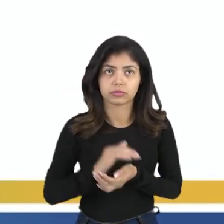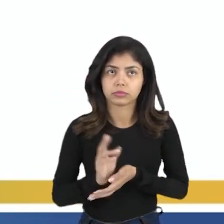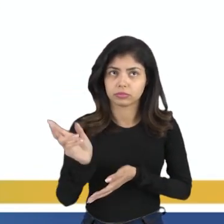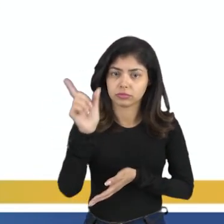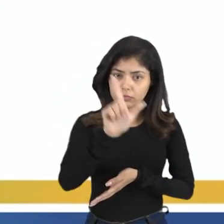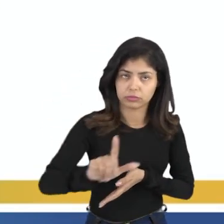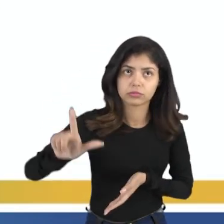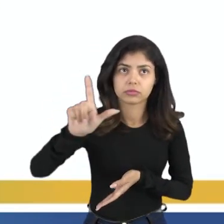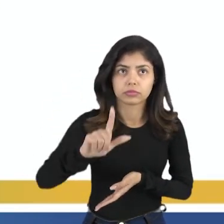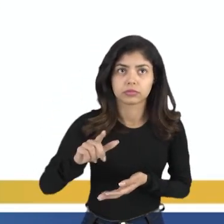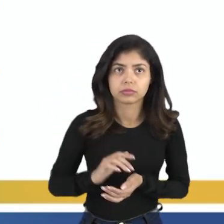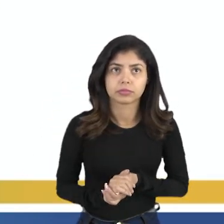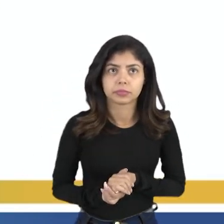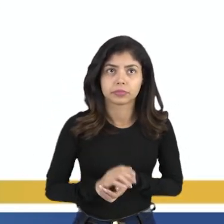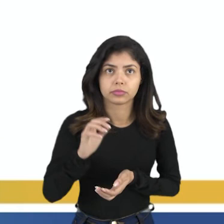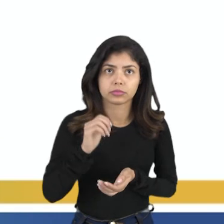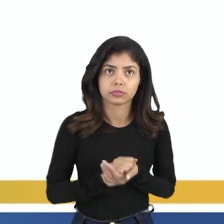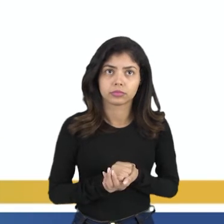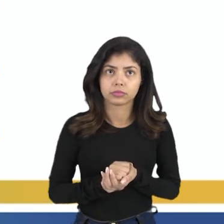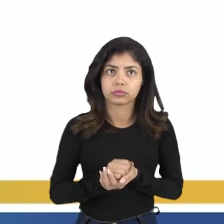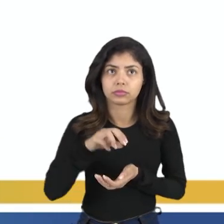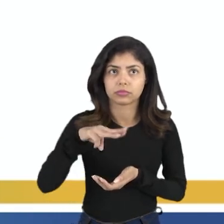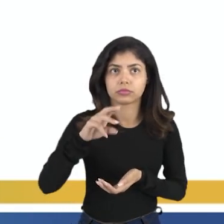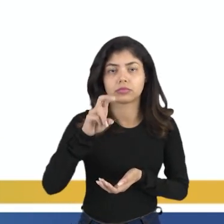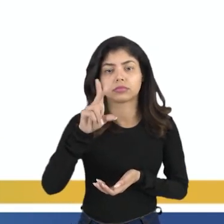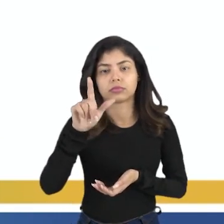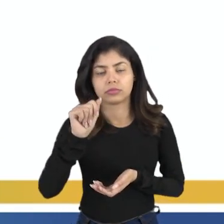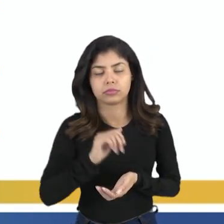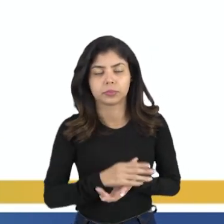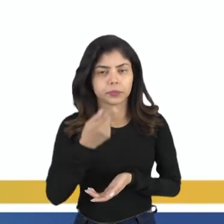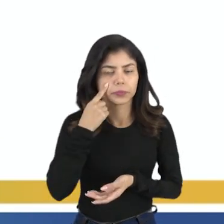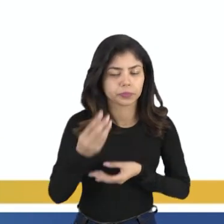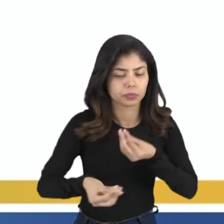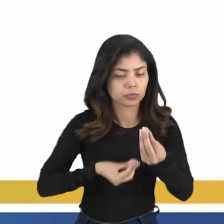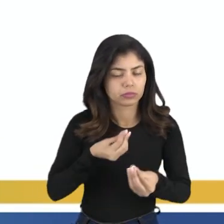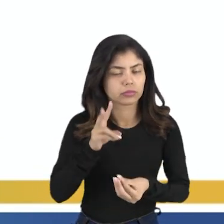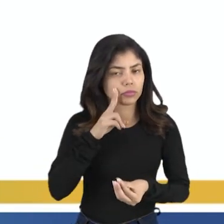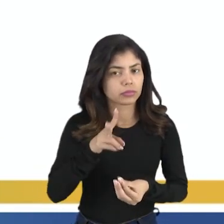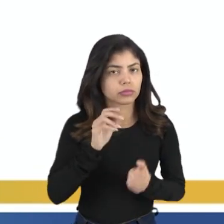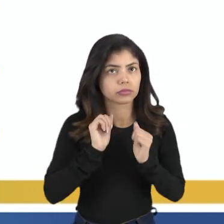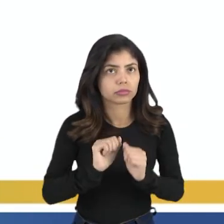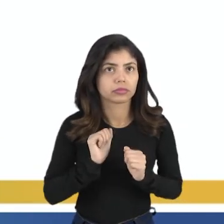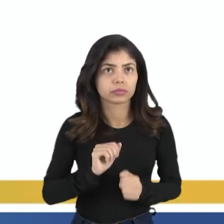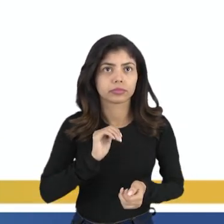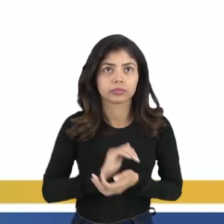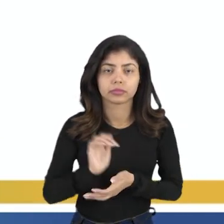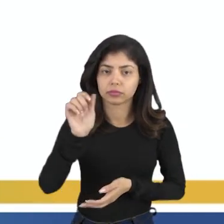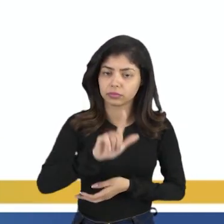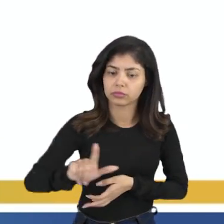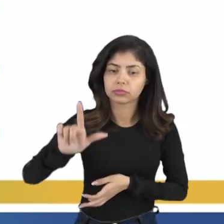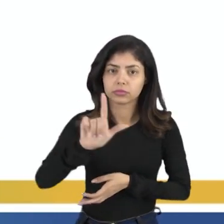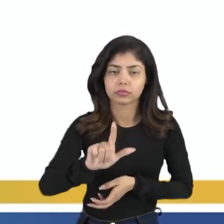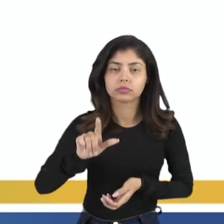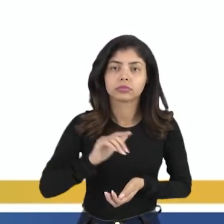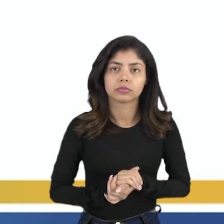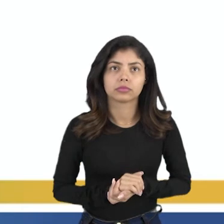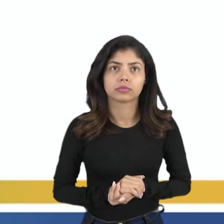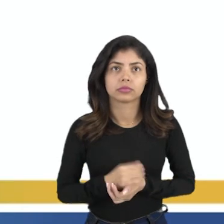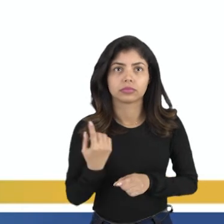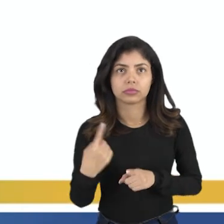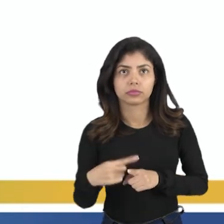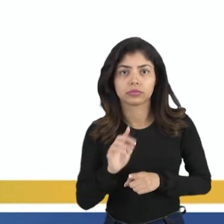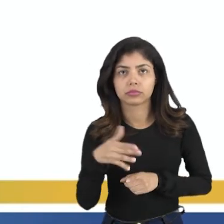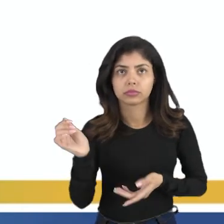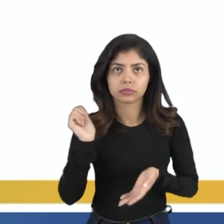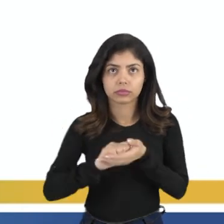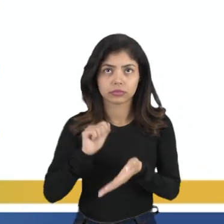na literatura ou nos manuais. Como vocês podem ver aí nessa questão, nós temos na literatura, por quê? Quando